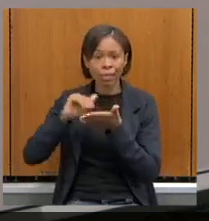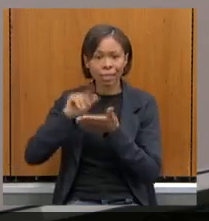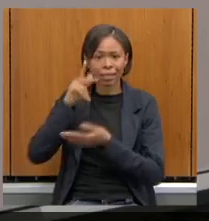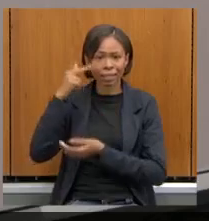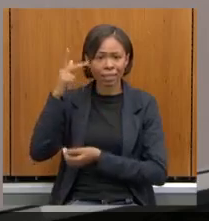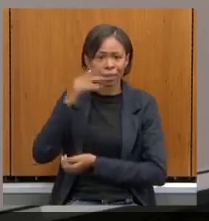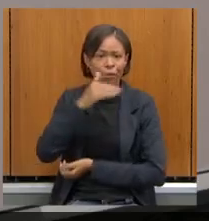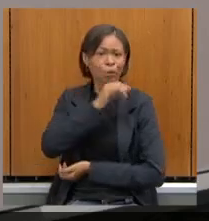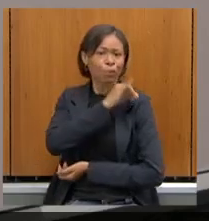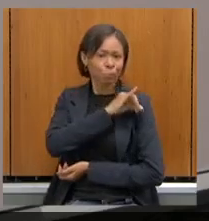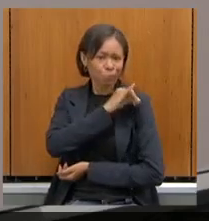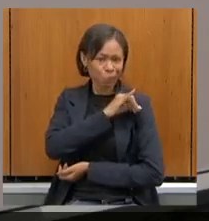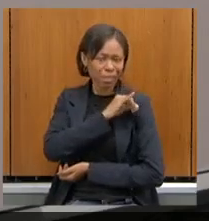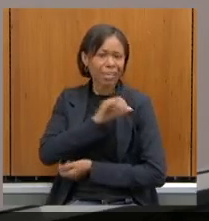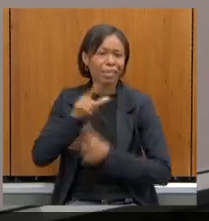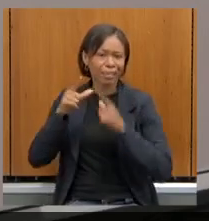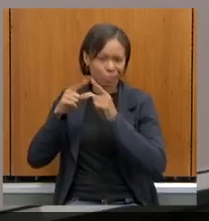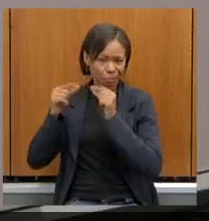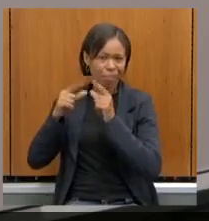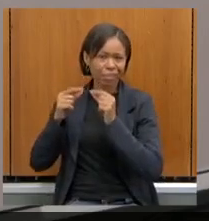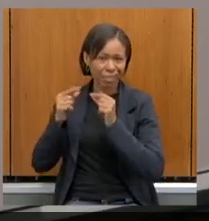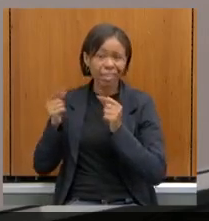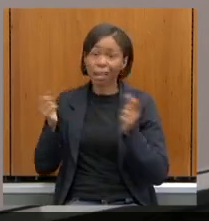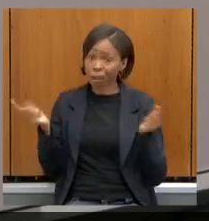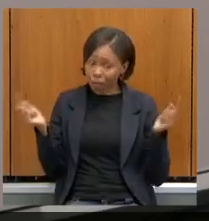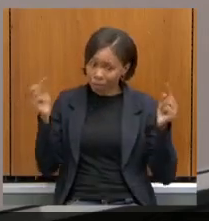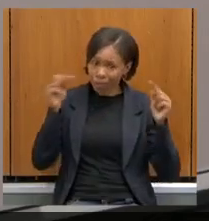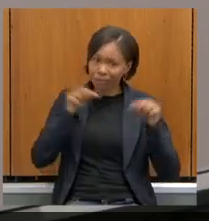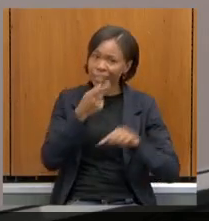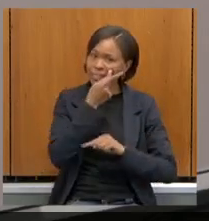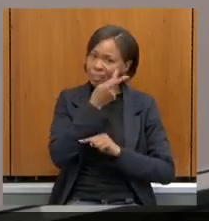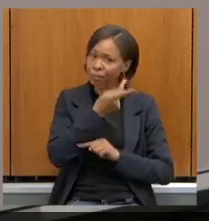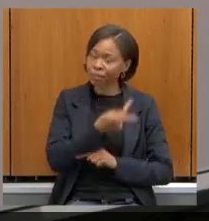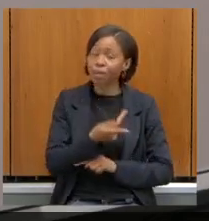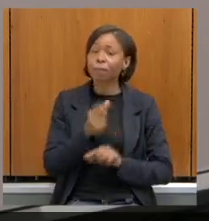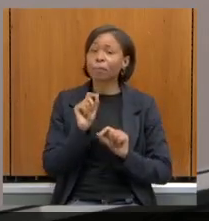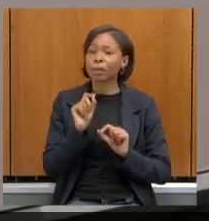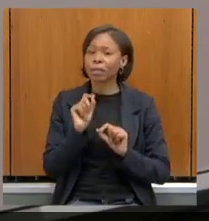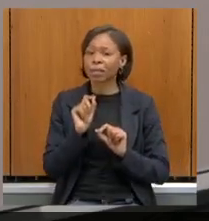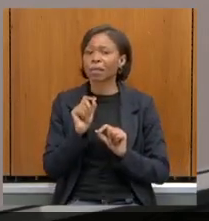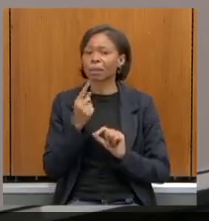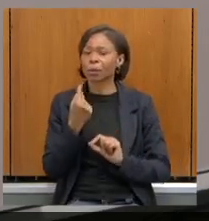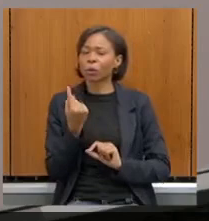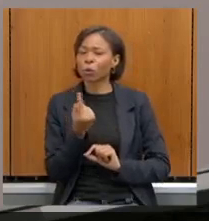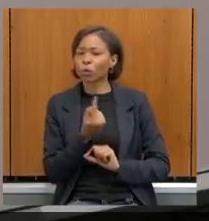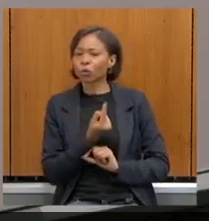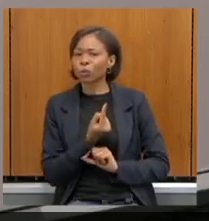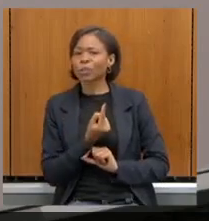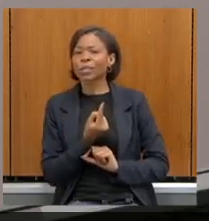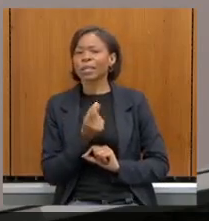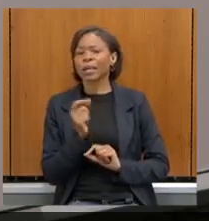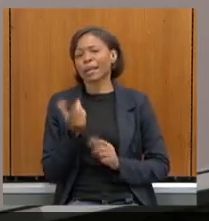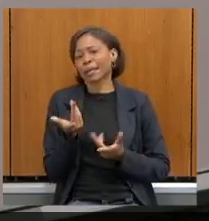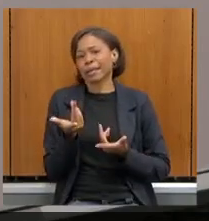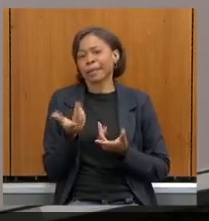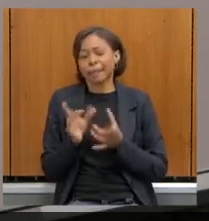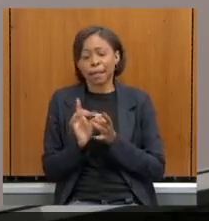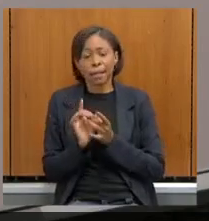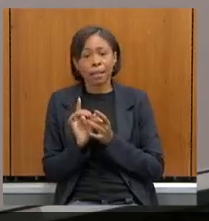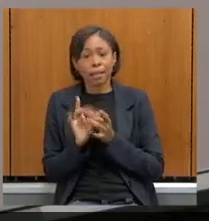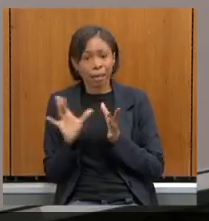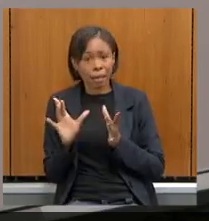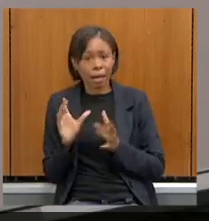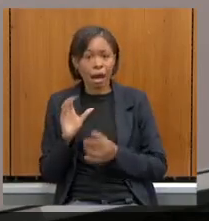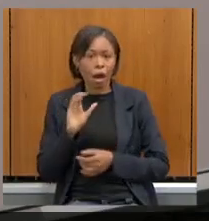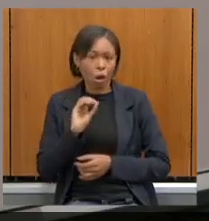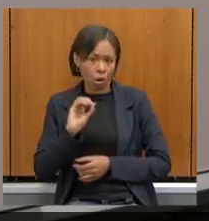projeto comum, para lançar a ordem de serviço para a cozinha mineira, cumprindo uma grande